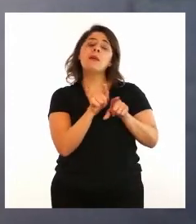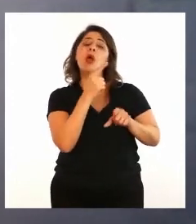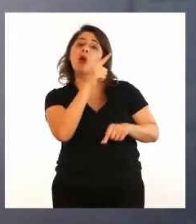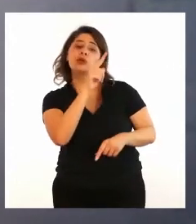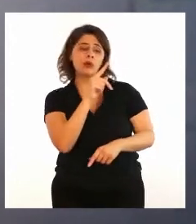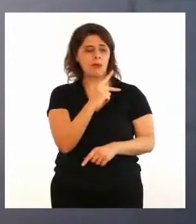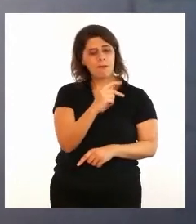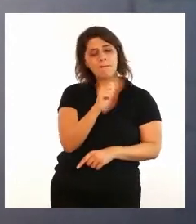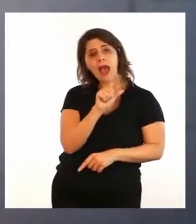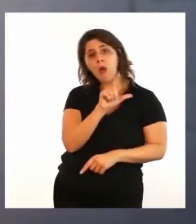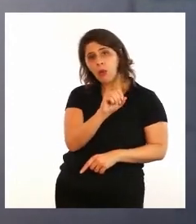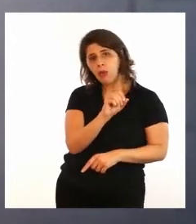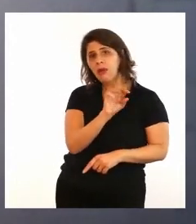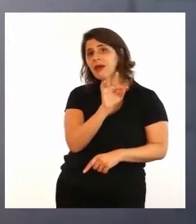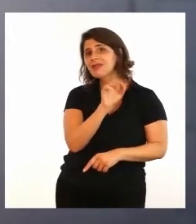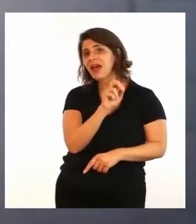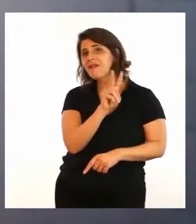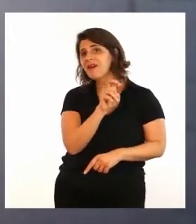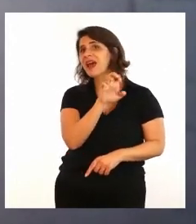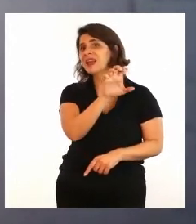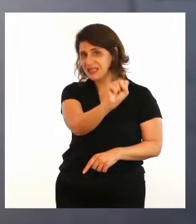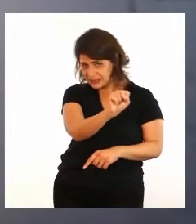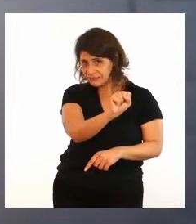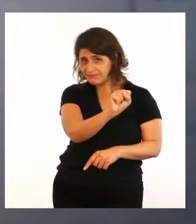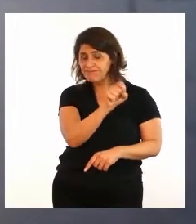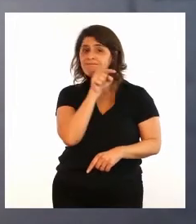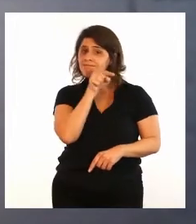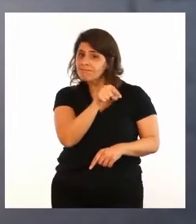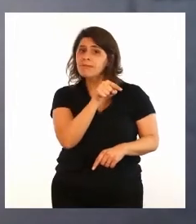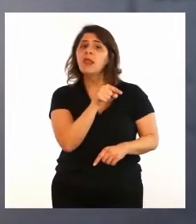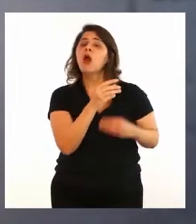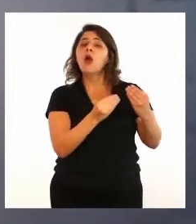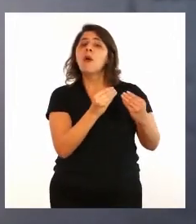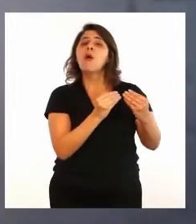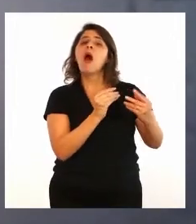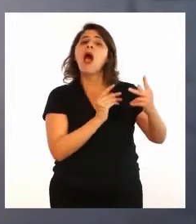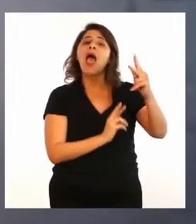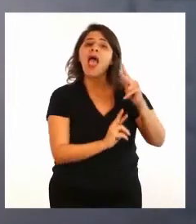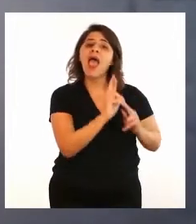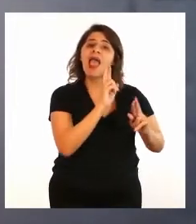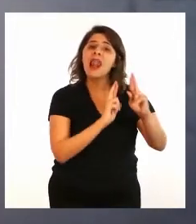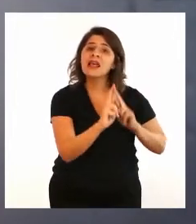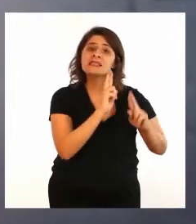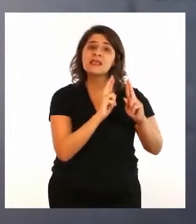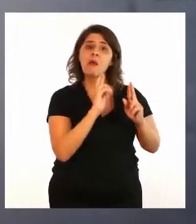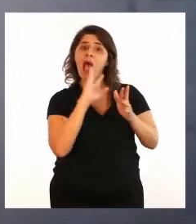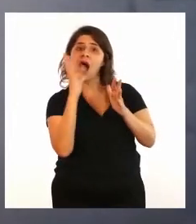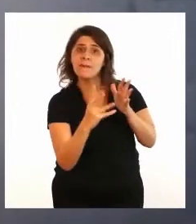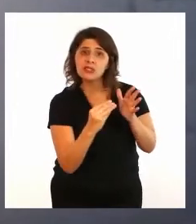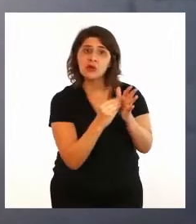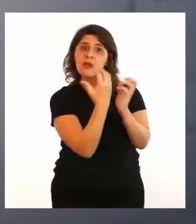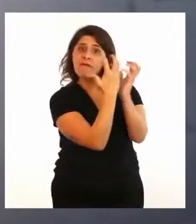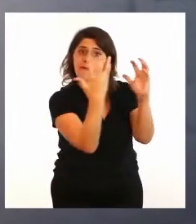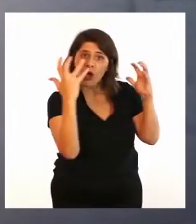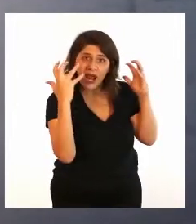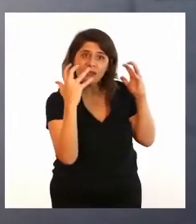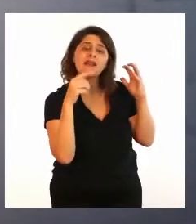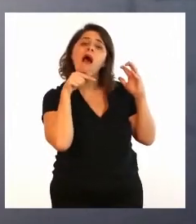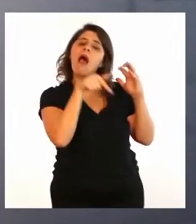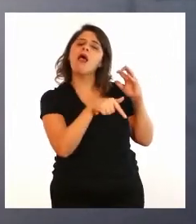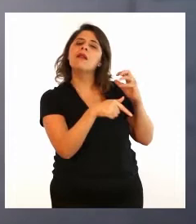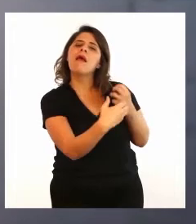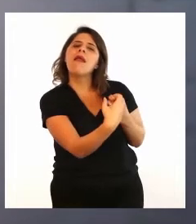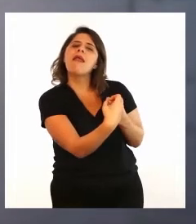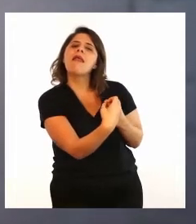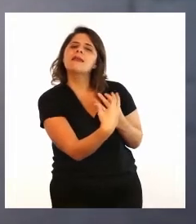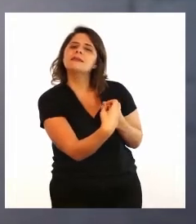Tavares, sobre o que a relação dos povos indígenas com a floresta amazônica tem a nos ensinar a respeito do que